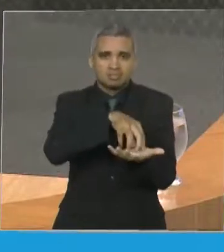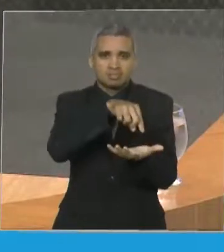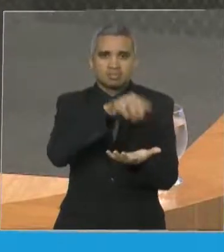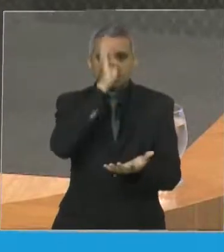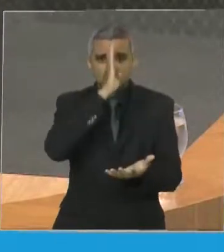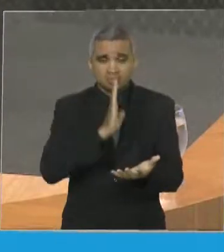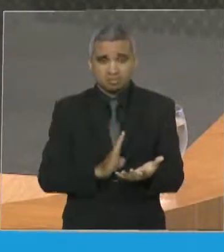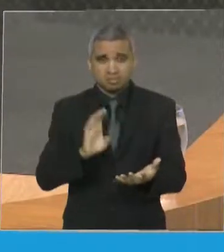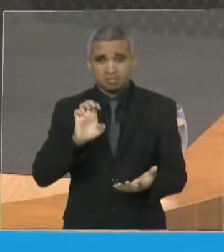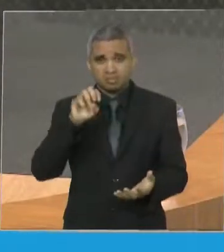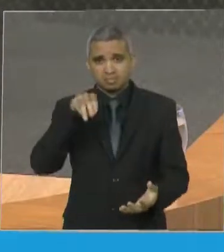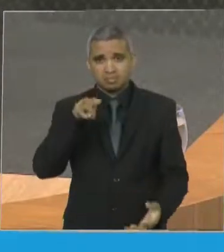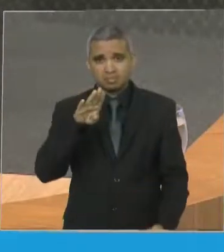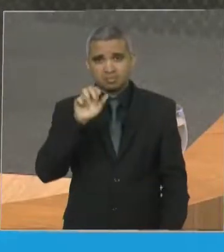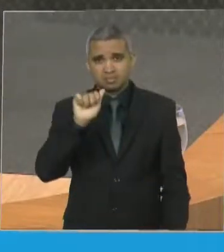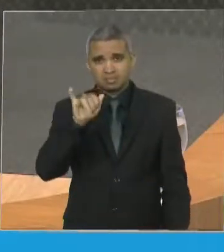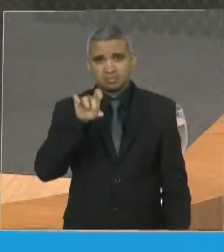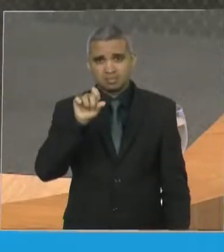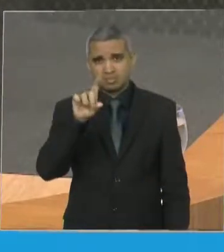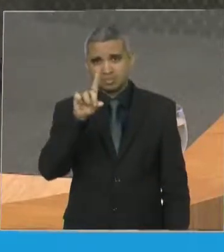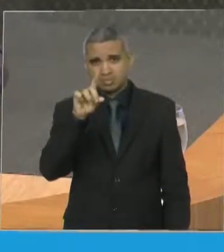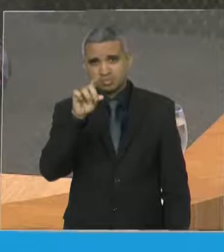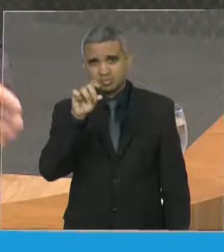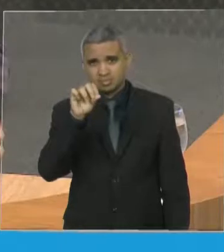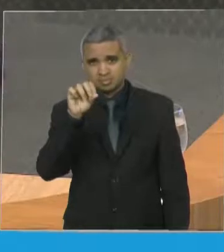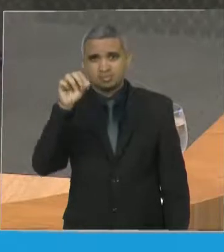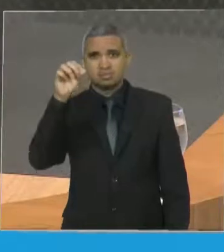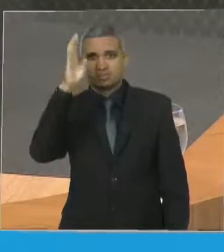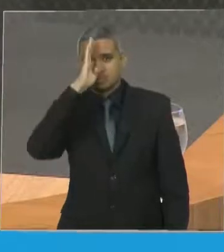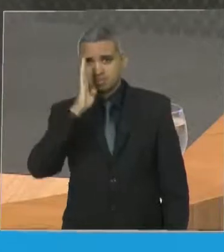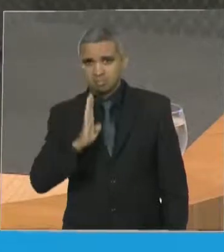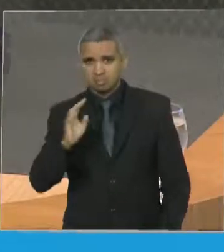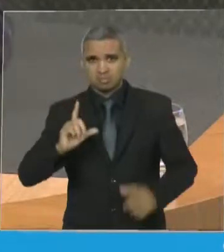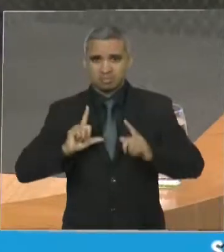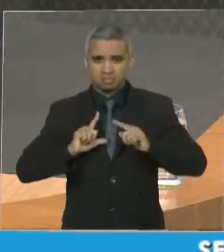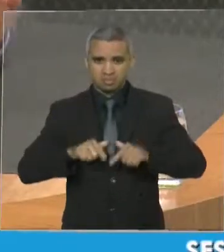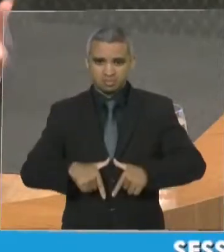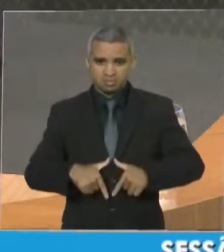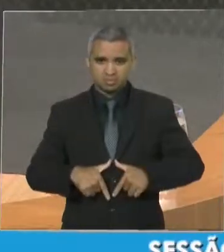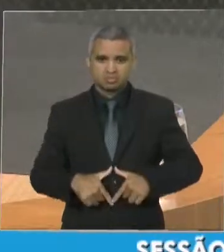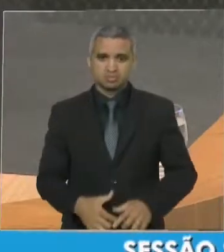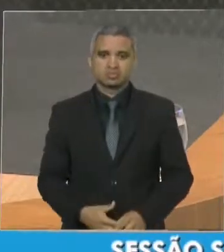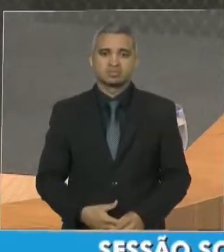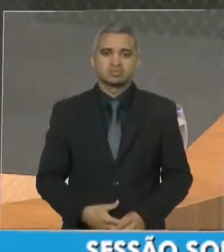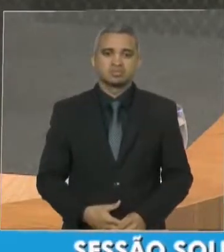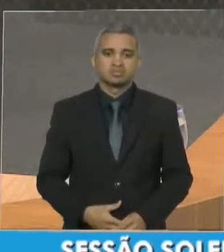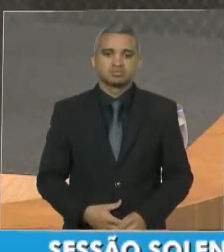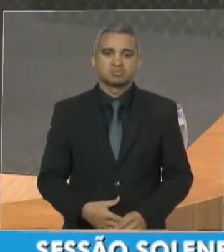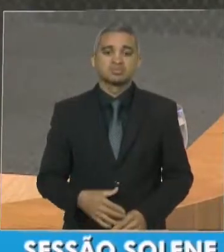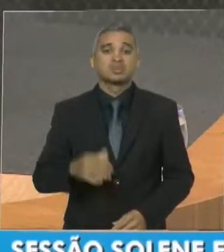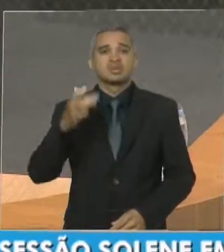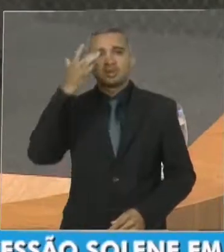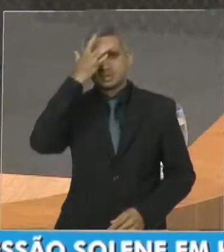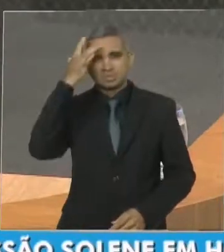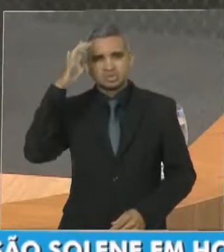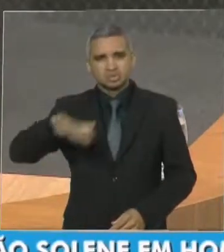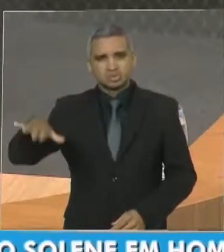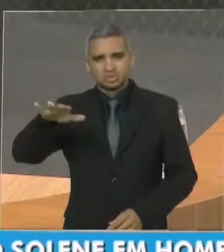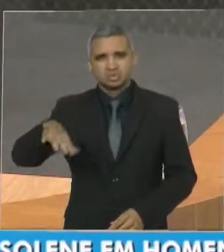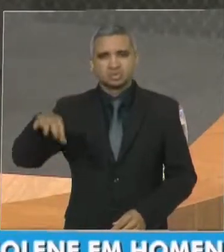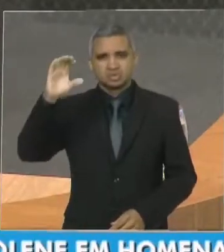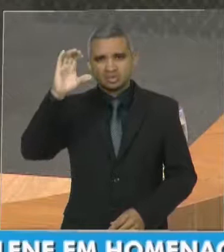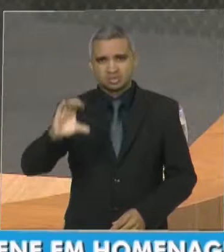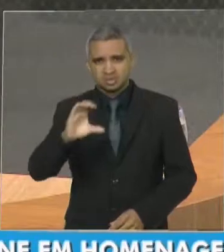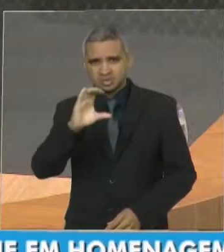os cristãos evangélicos e católicos, a nossa segunda nação. Por causa da Bíblia,